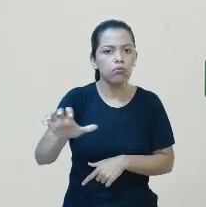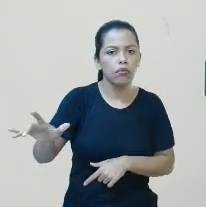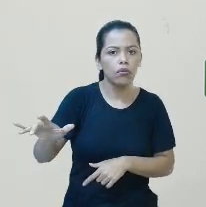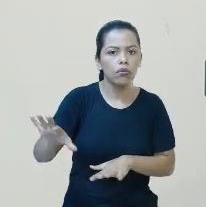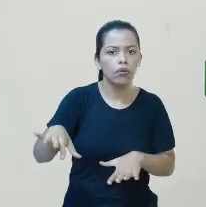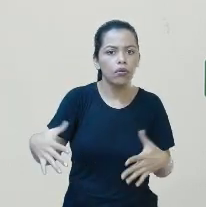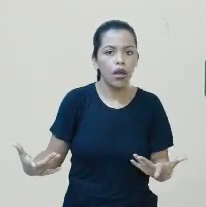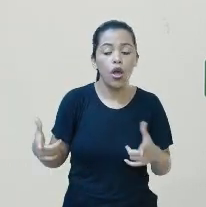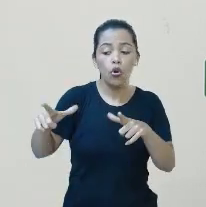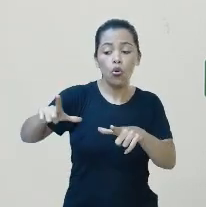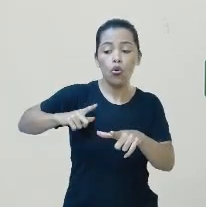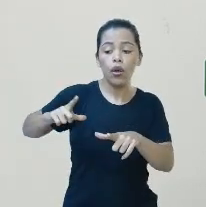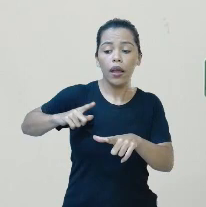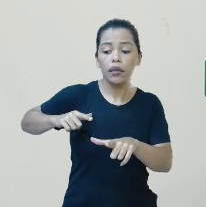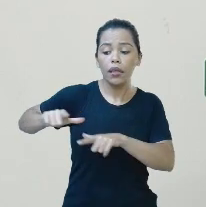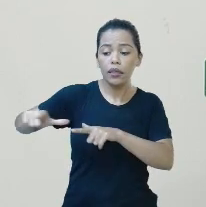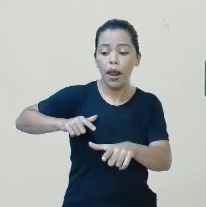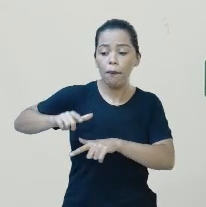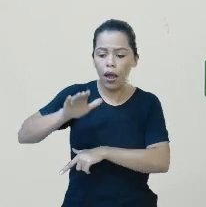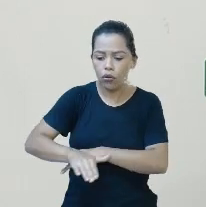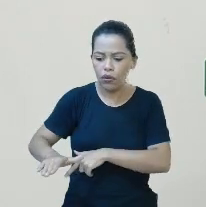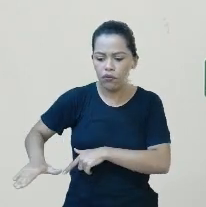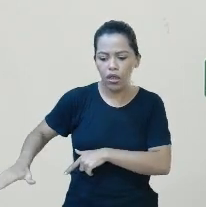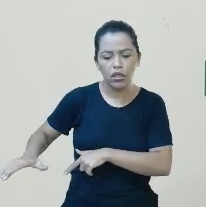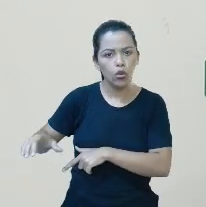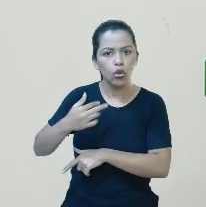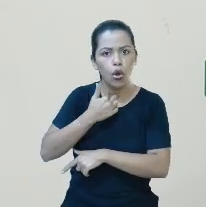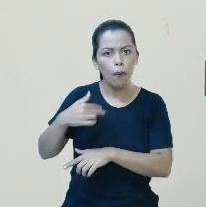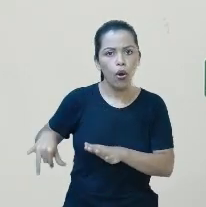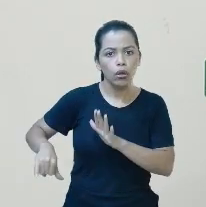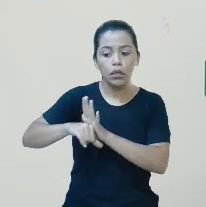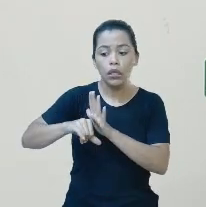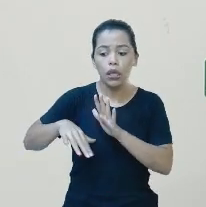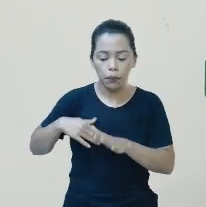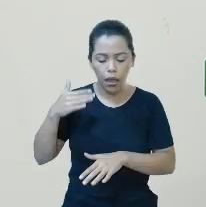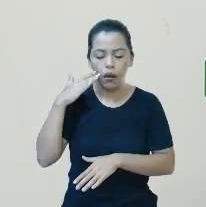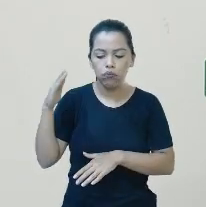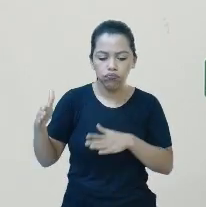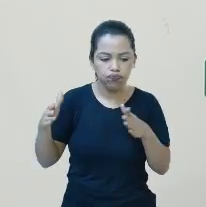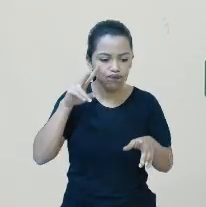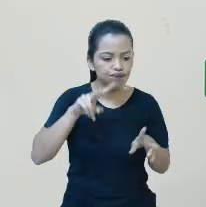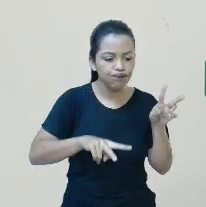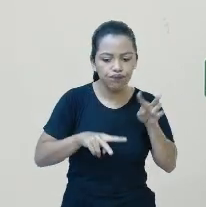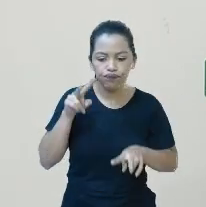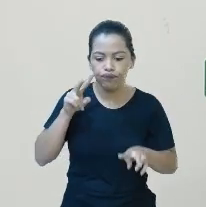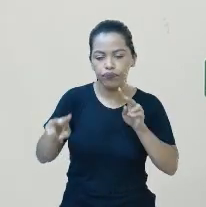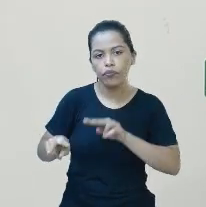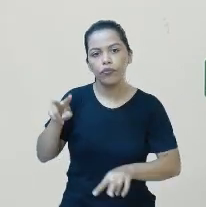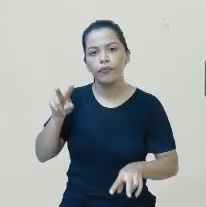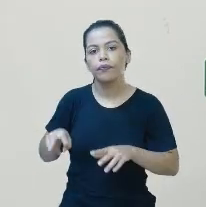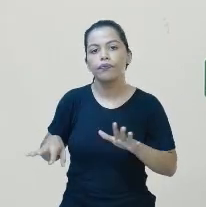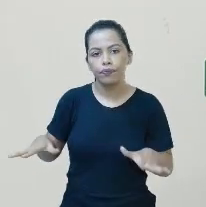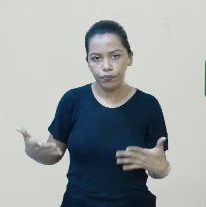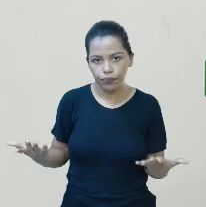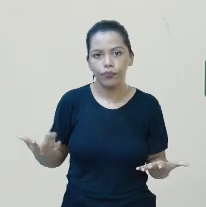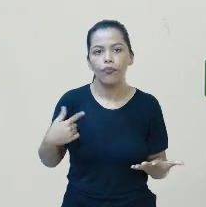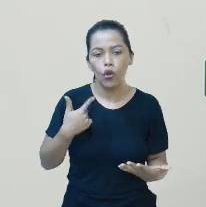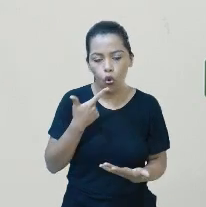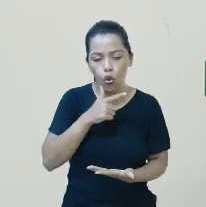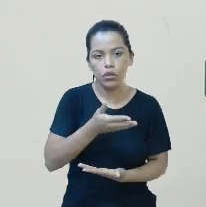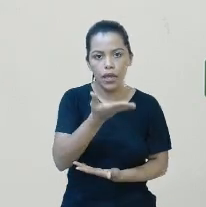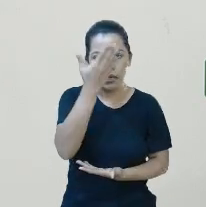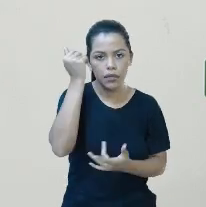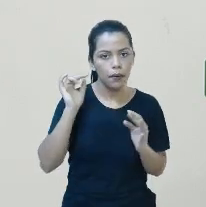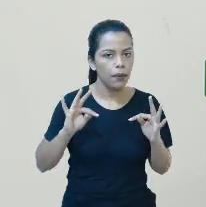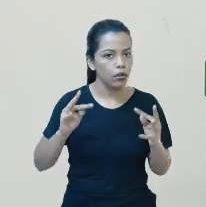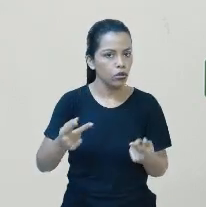isso não pode, é crime. Então, são através das pesquisas do IBGE que esses dados são apurados e passados